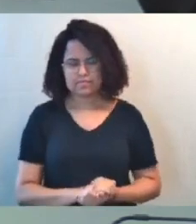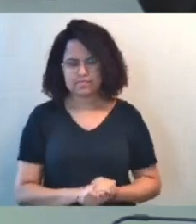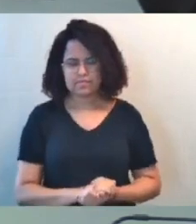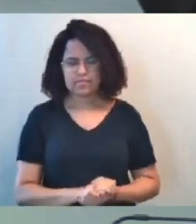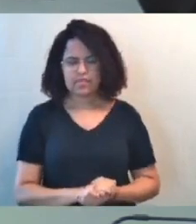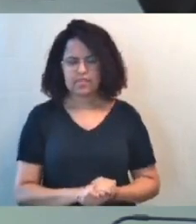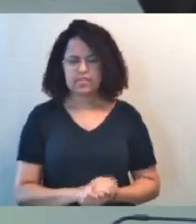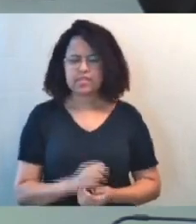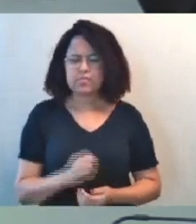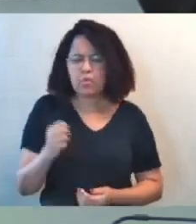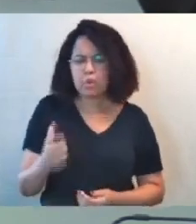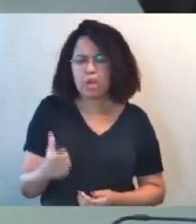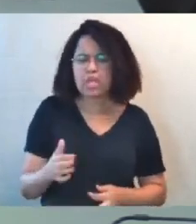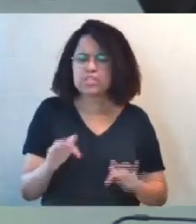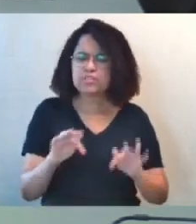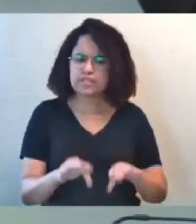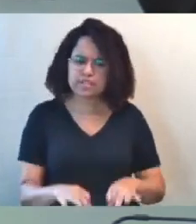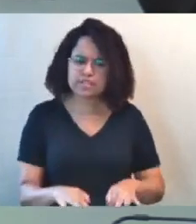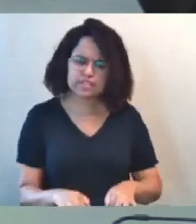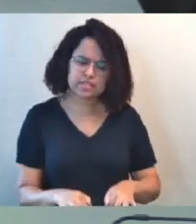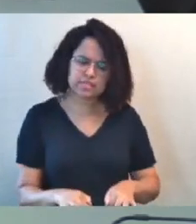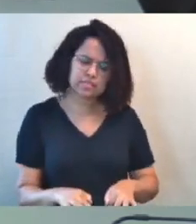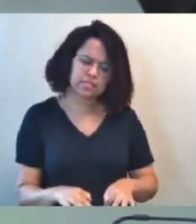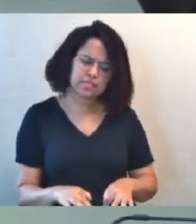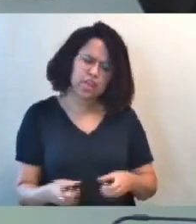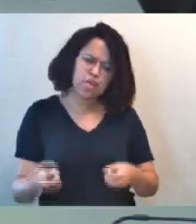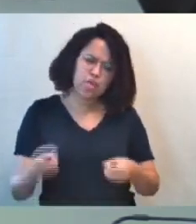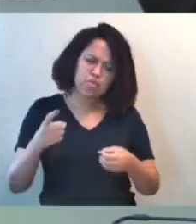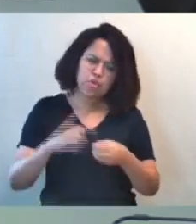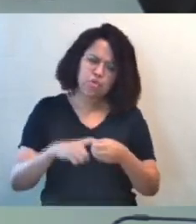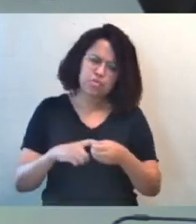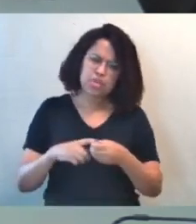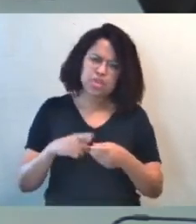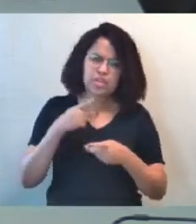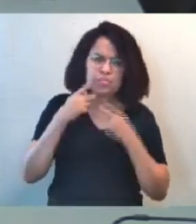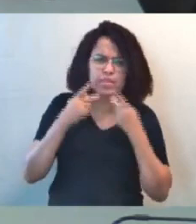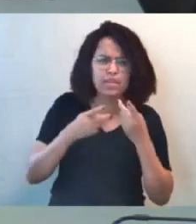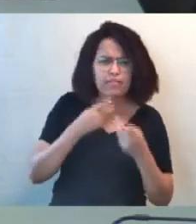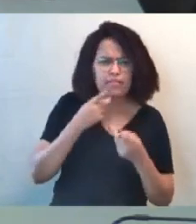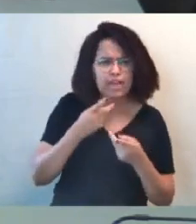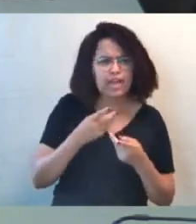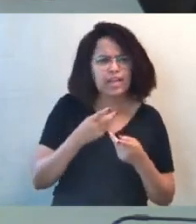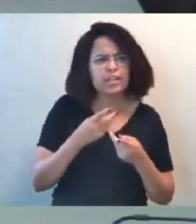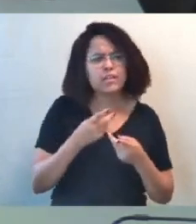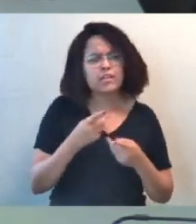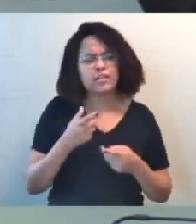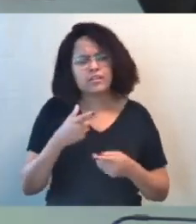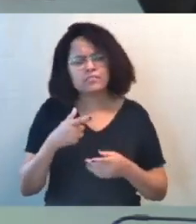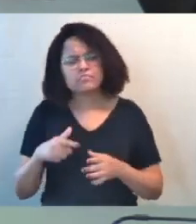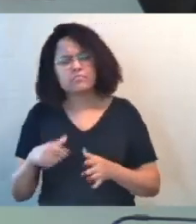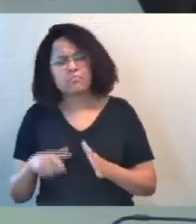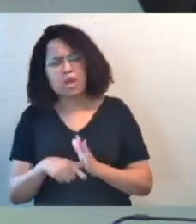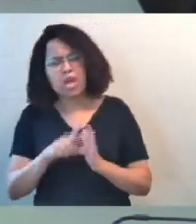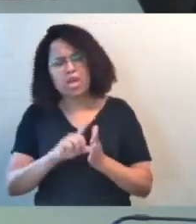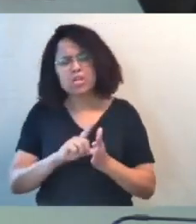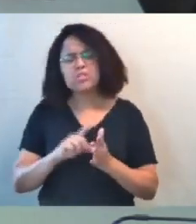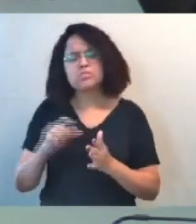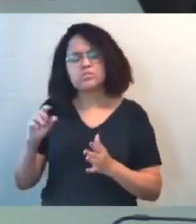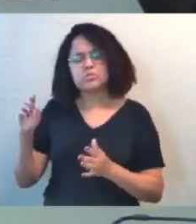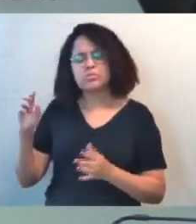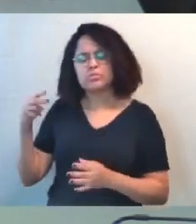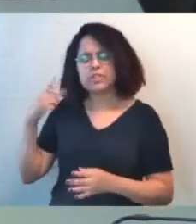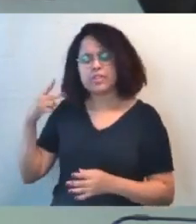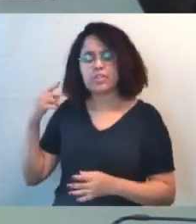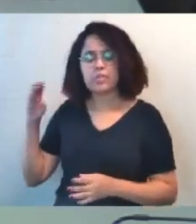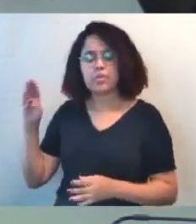voltando lá na minha fala, que eu passei logo depois para o vereador Braulio, que a gente gostaria que o senhor fizesse a fala, né,